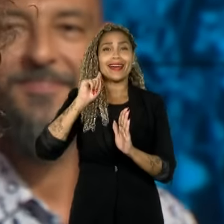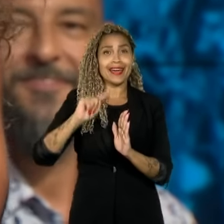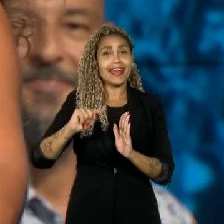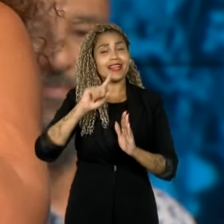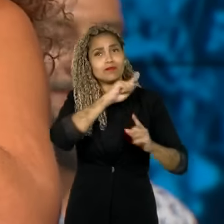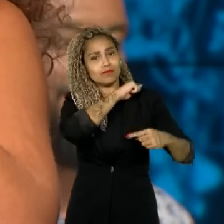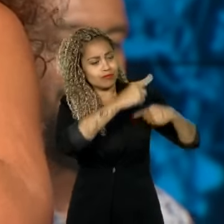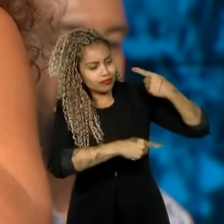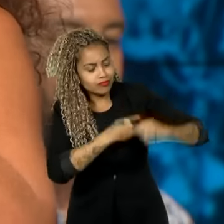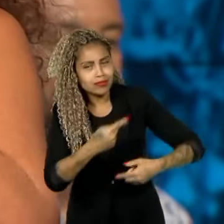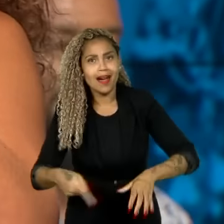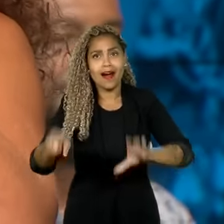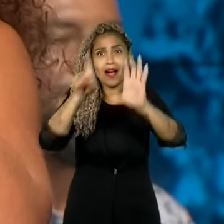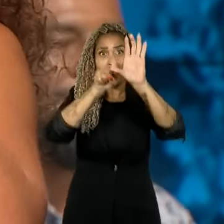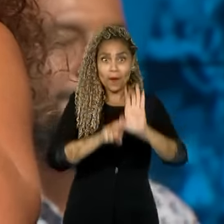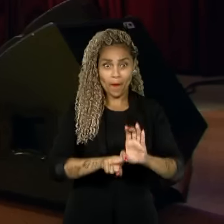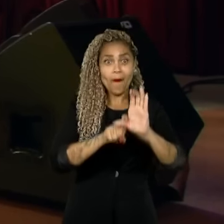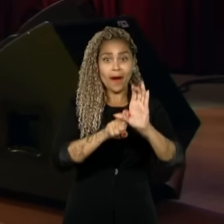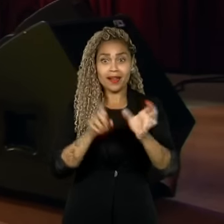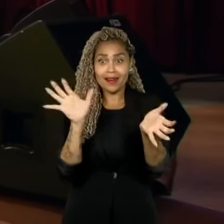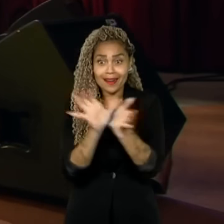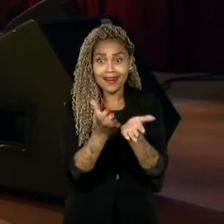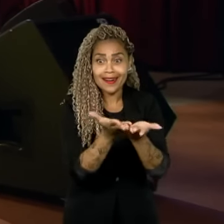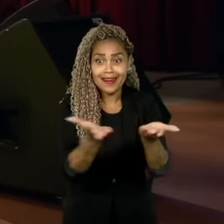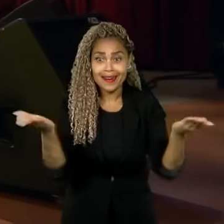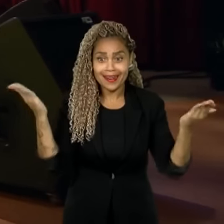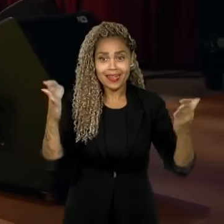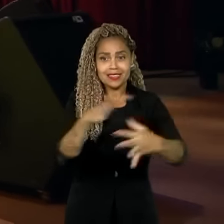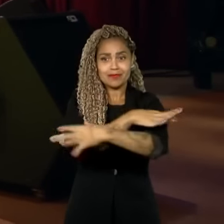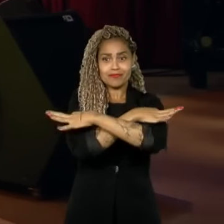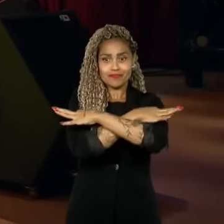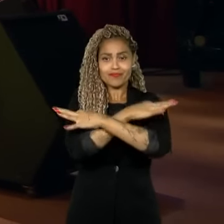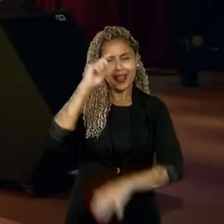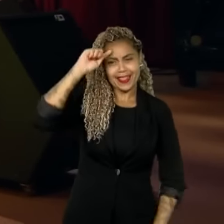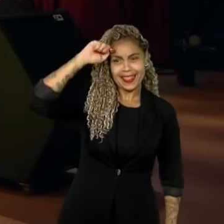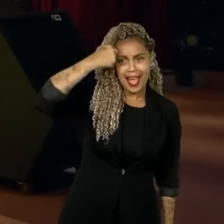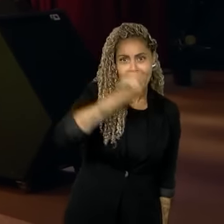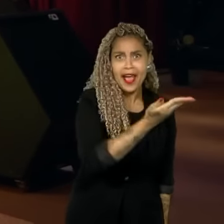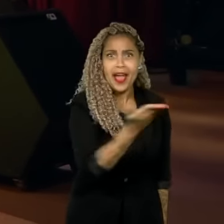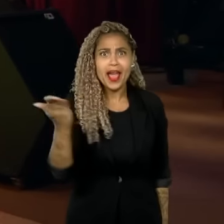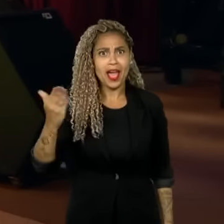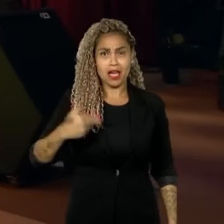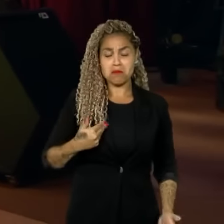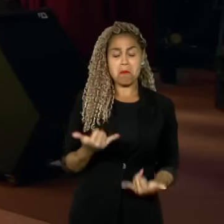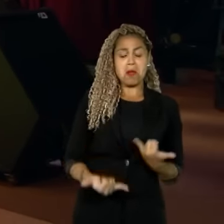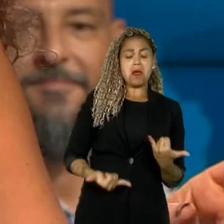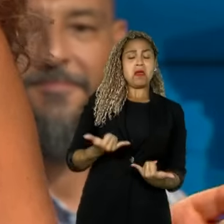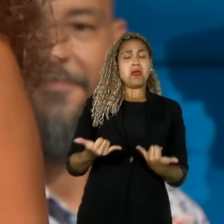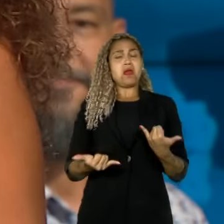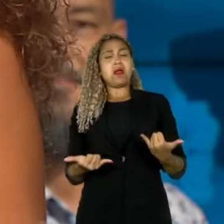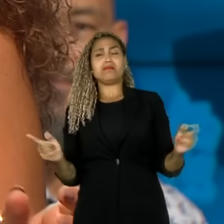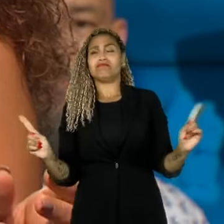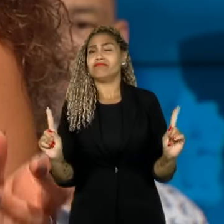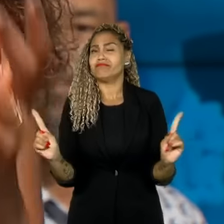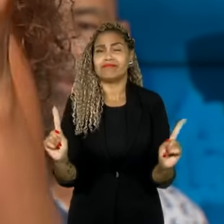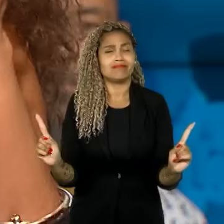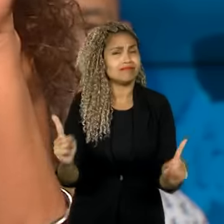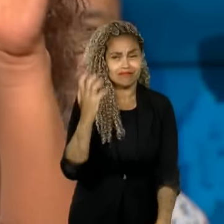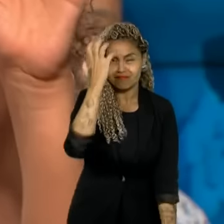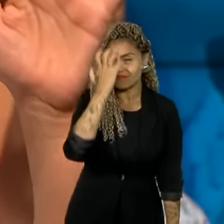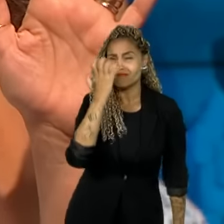de Angola, de Queto e Nagô. Não sou de brincadeira,